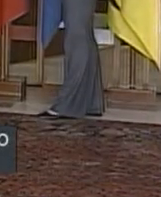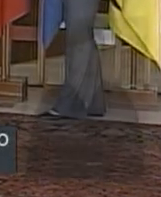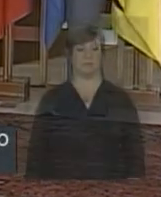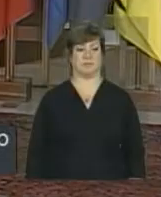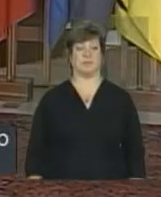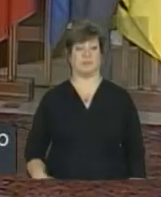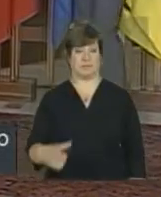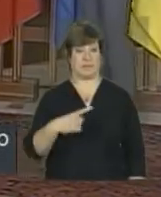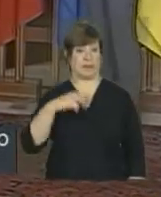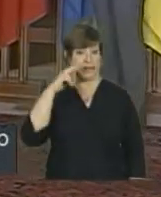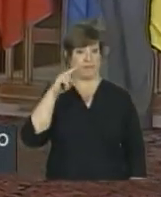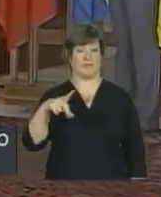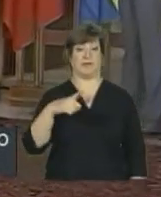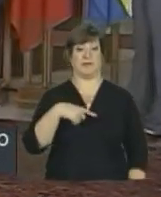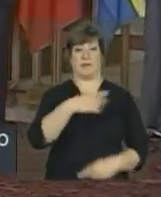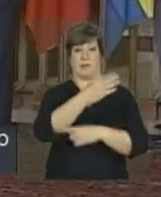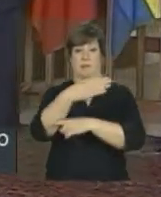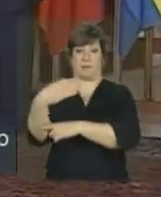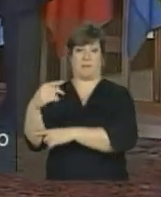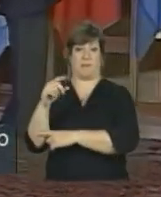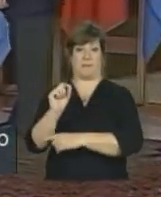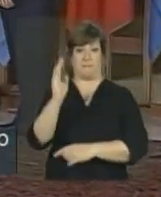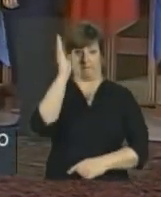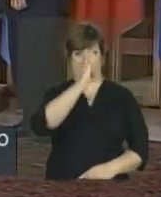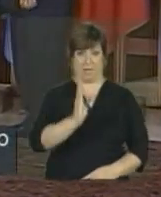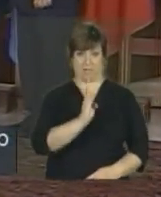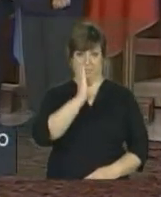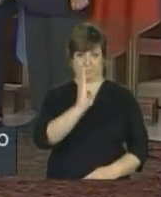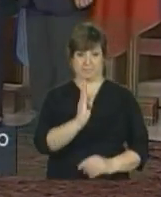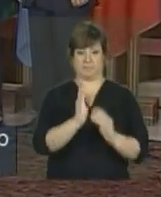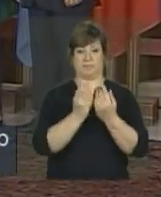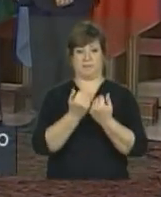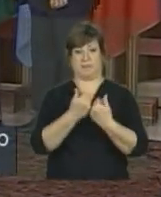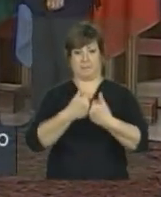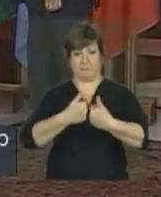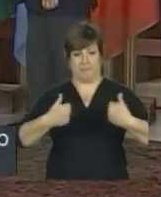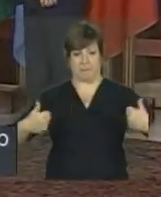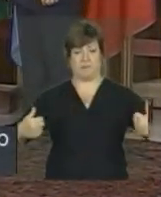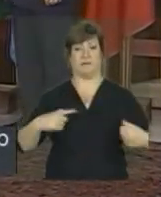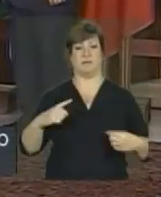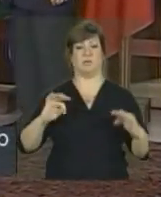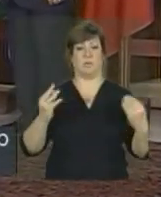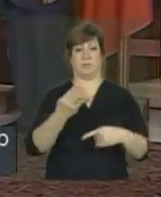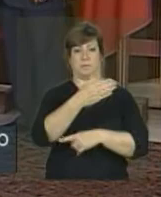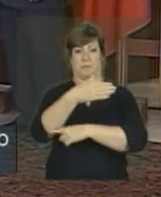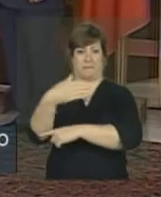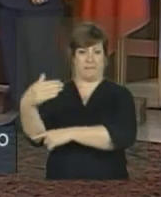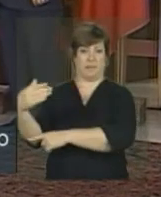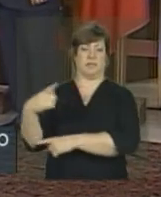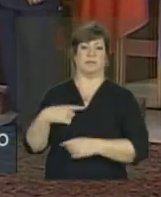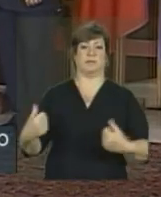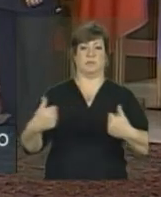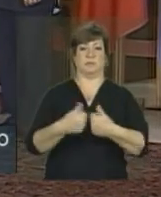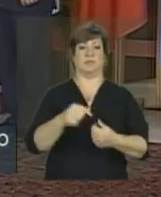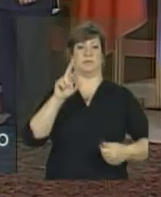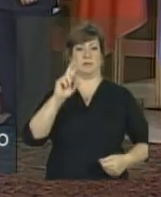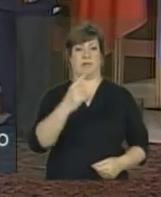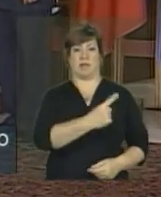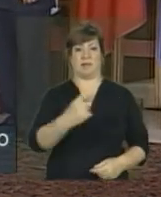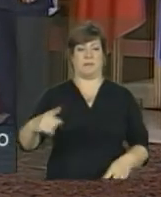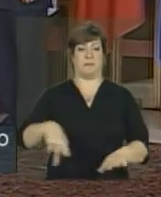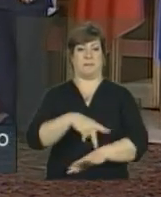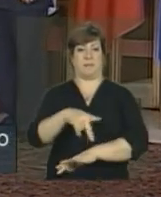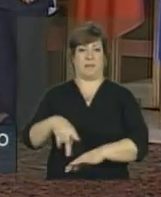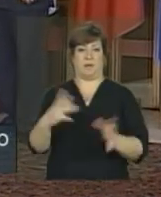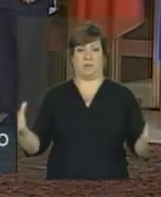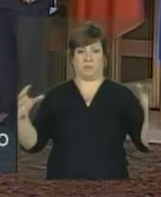Ao fundo você observa a bandeira do Brasil ao centro e todas as outras bandeiras que